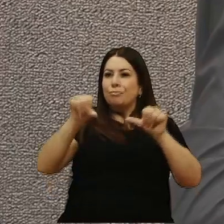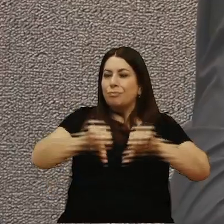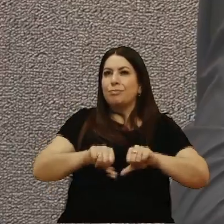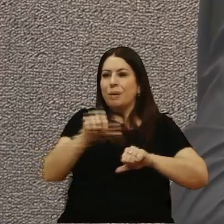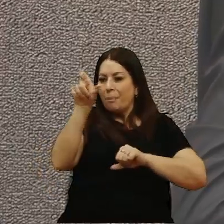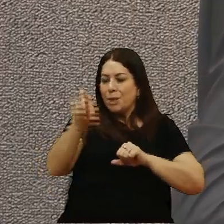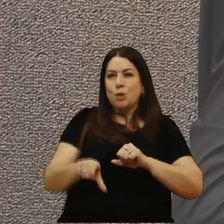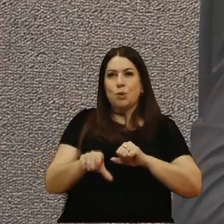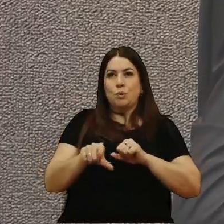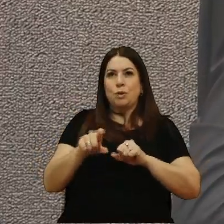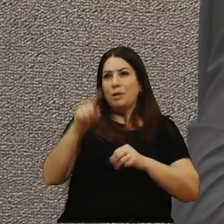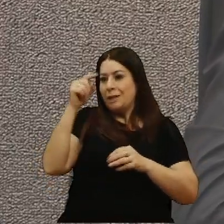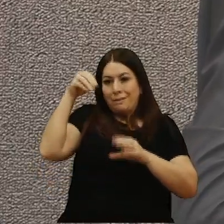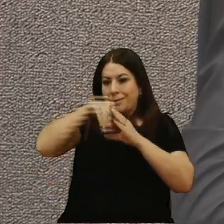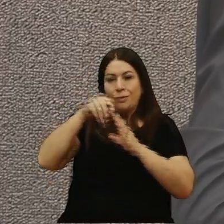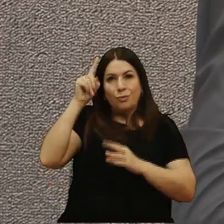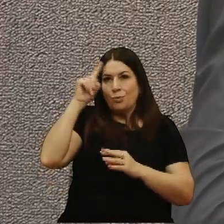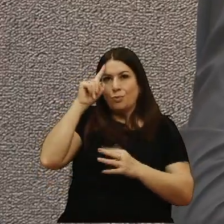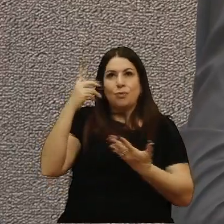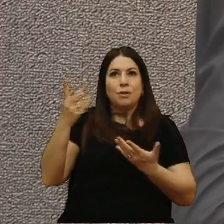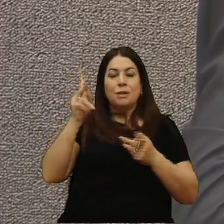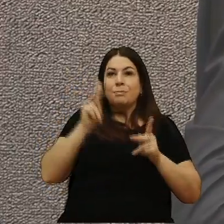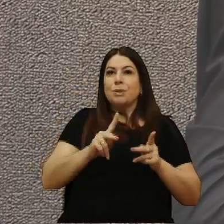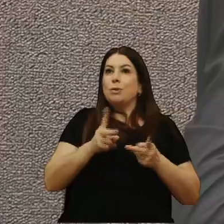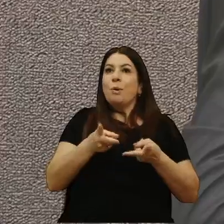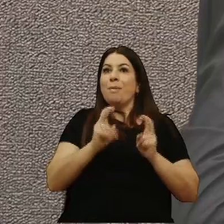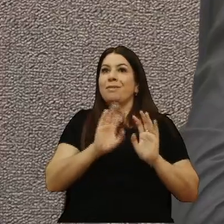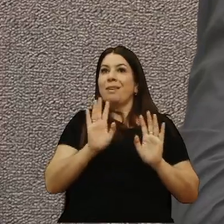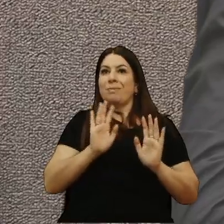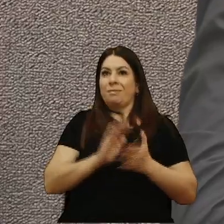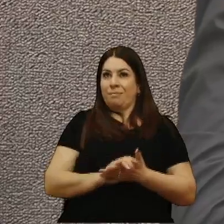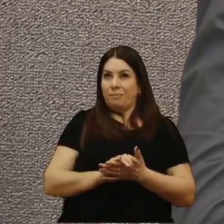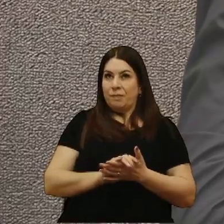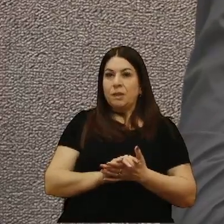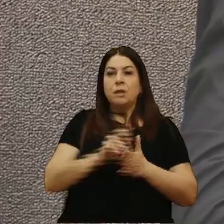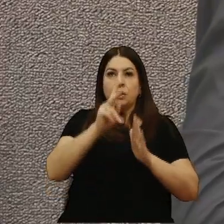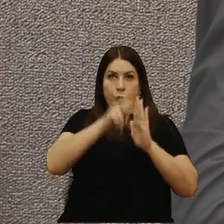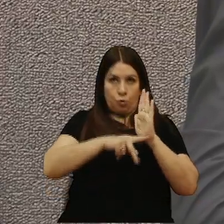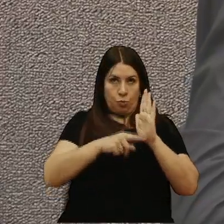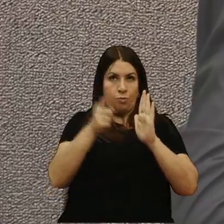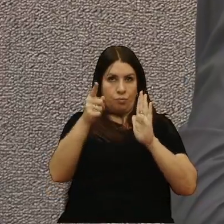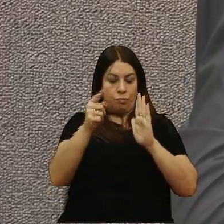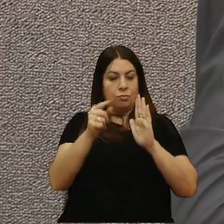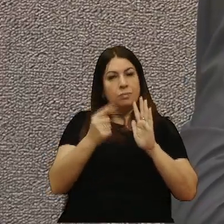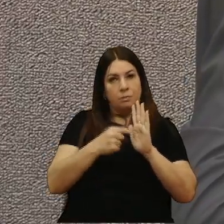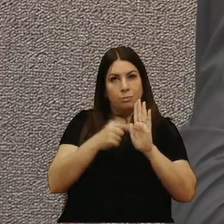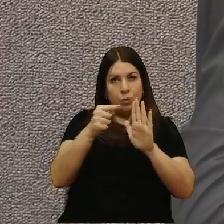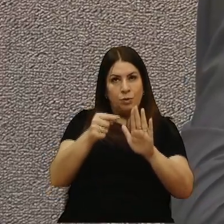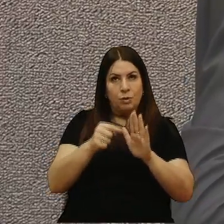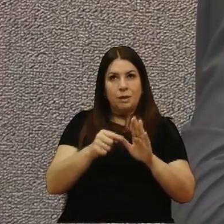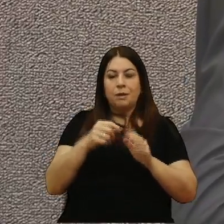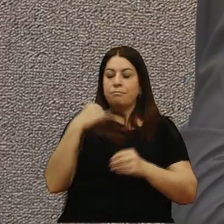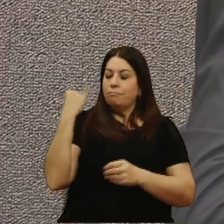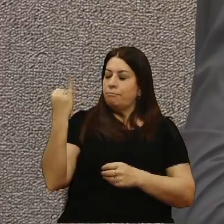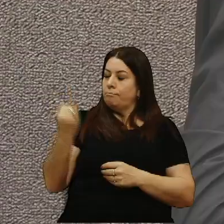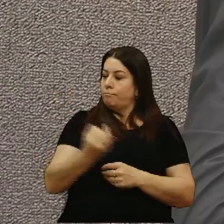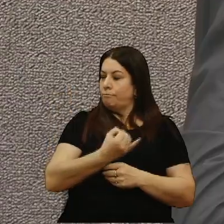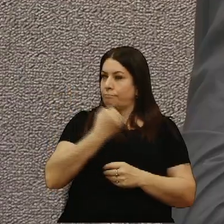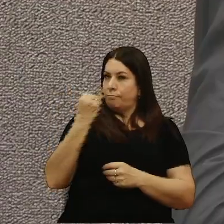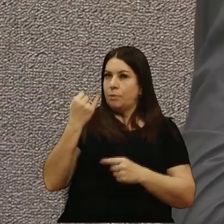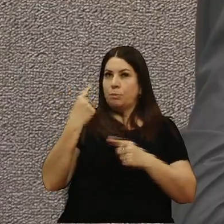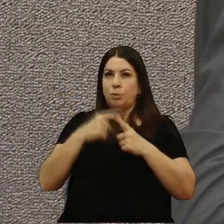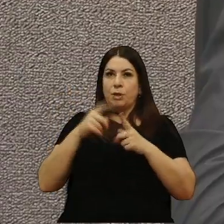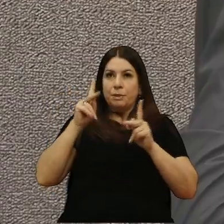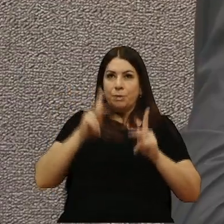pessoa está no nosso dia a dia, e as pessoas não percebem. Esse protocolo que Vossa Excelência pretende colocar, ele é de fundamental importância, até para que